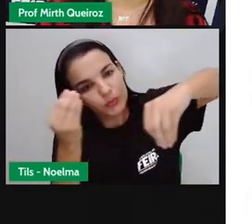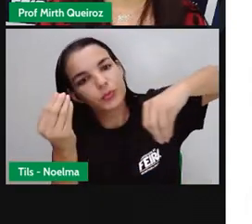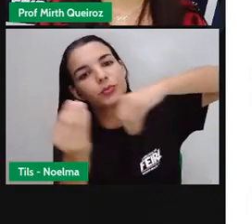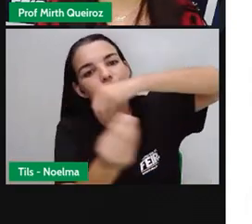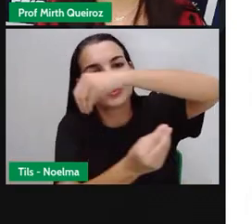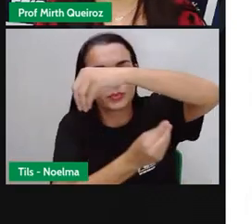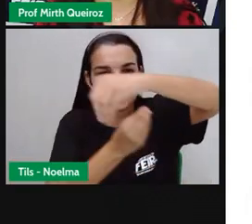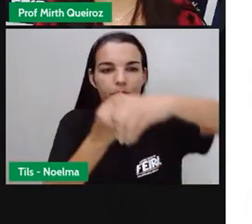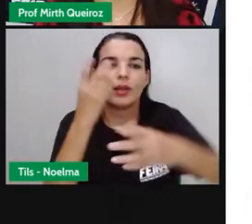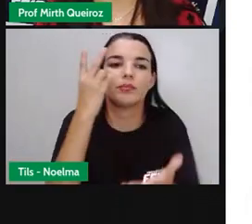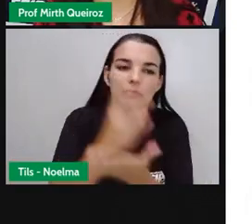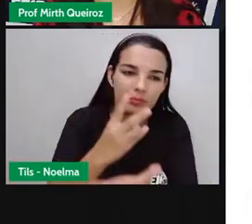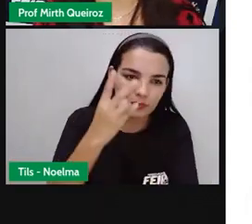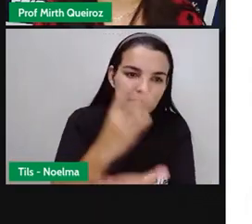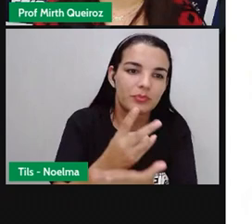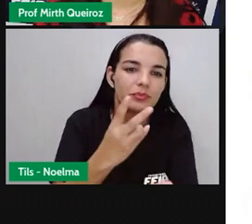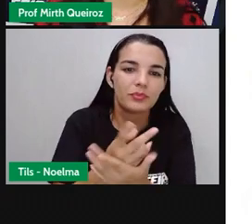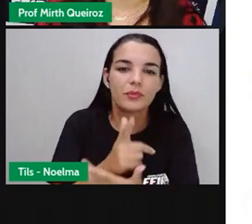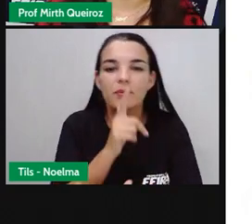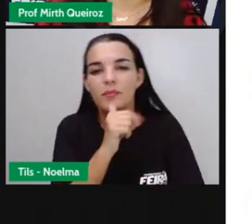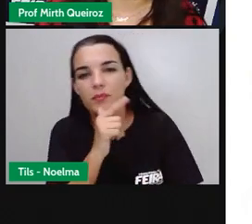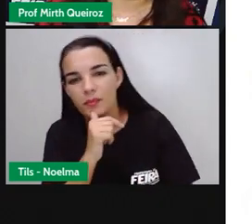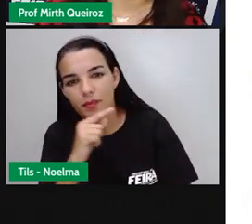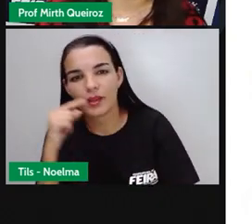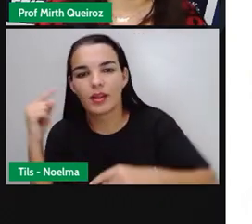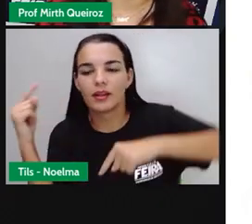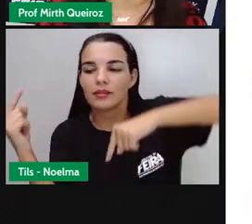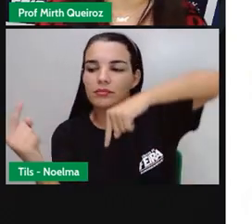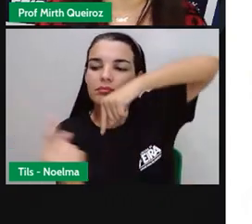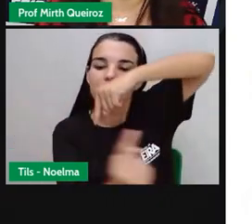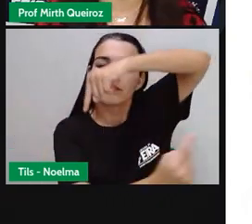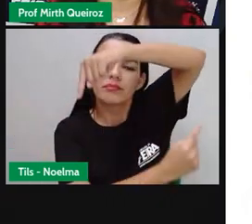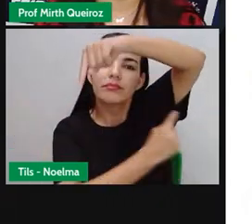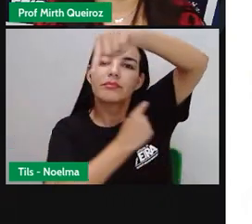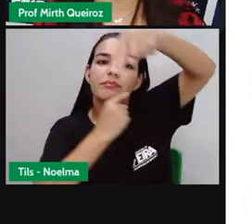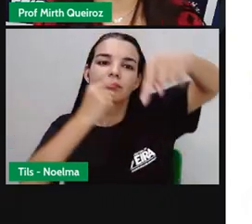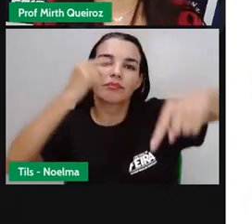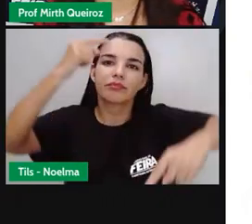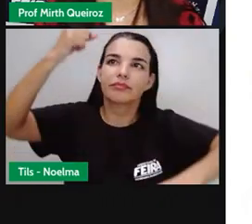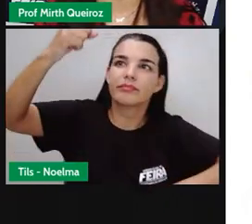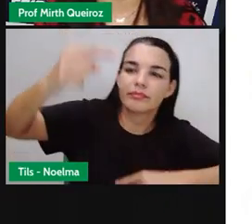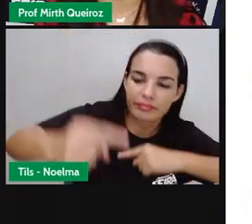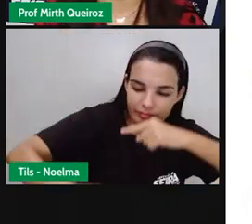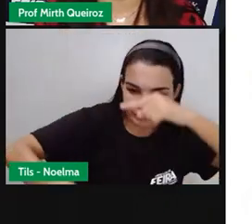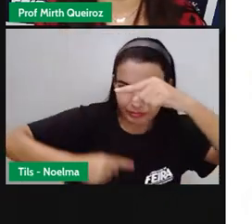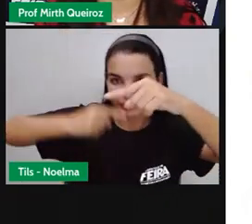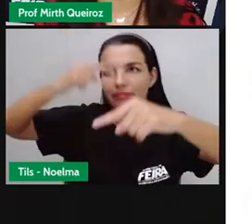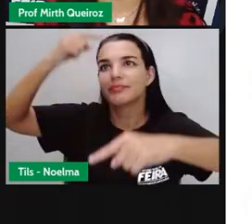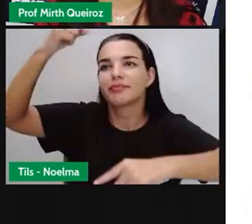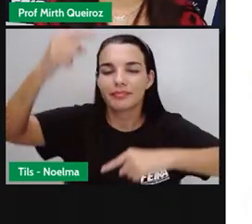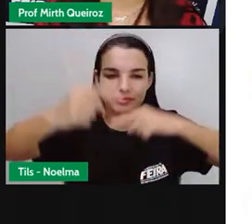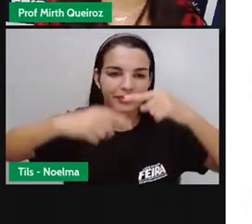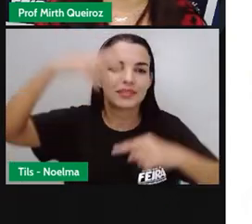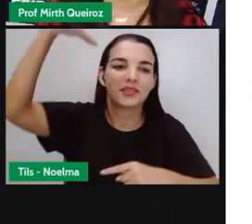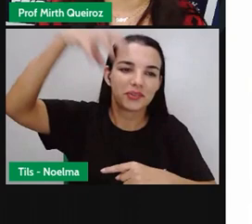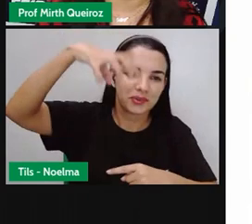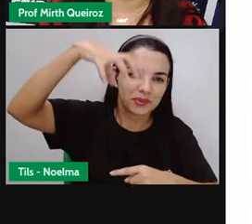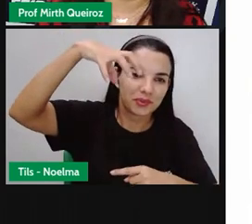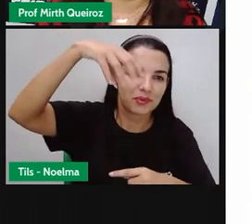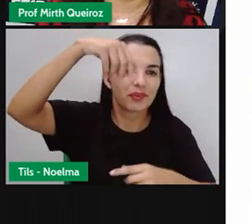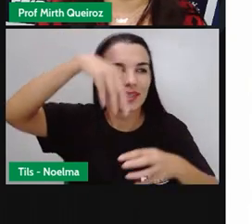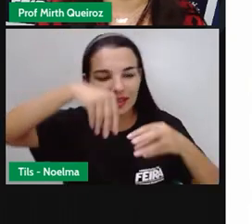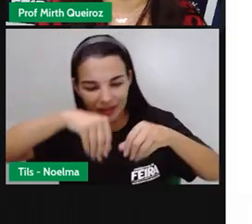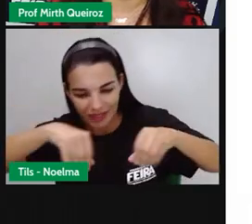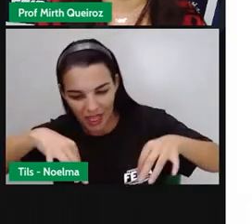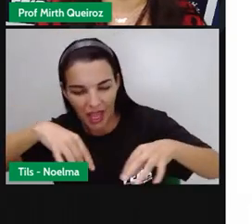condensar, armazenar água na atmosfera. Depois de um certo tempo, quando as nuvens estiverem carregadas, vai ocorrer a precipitação. E assim por